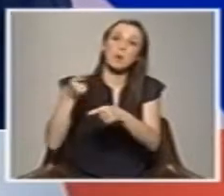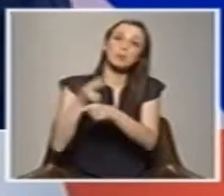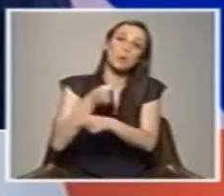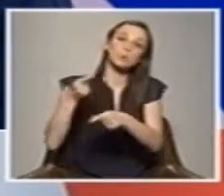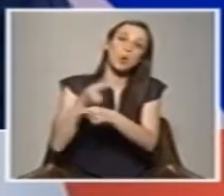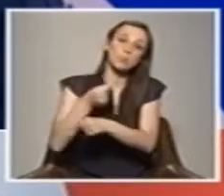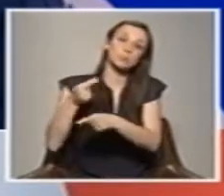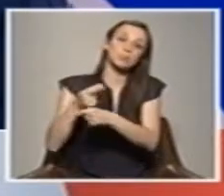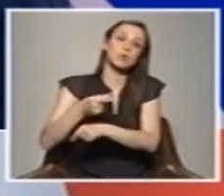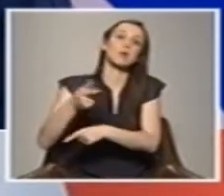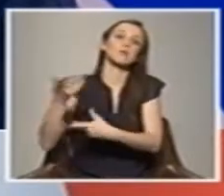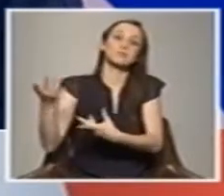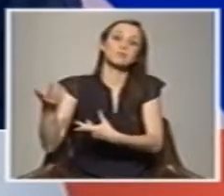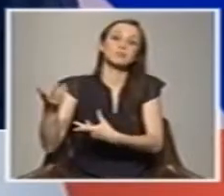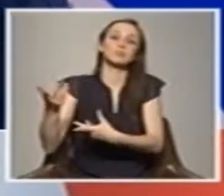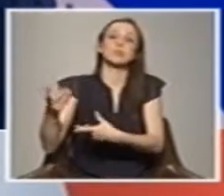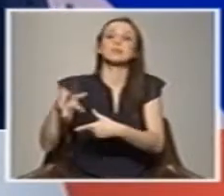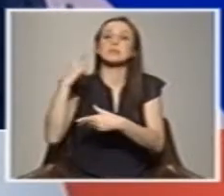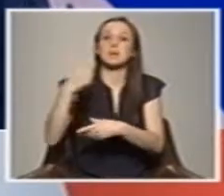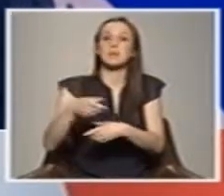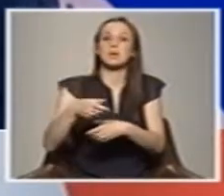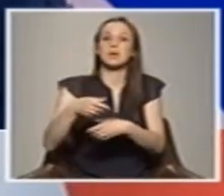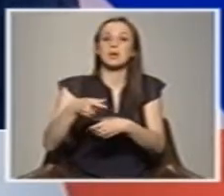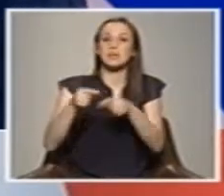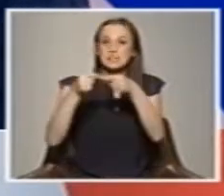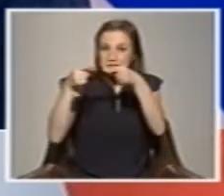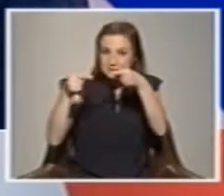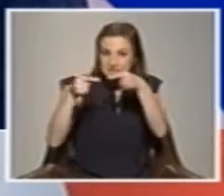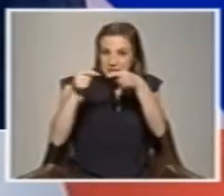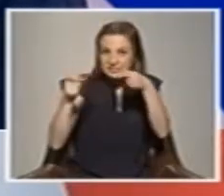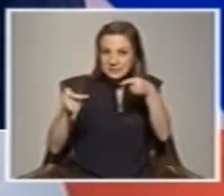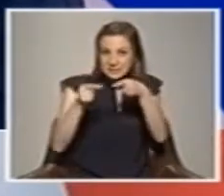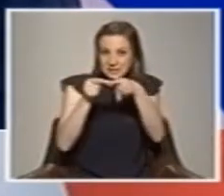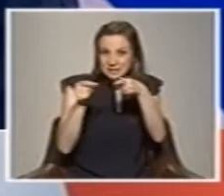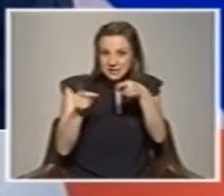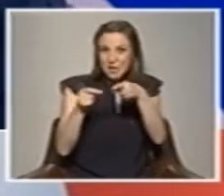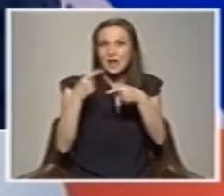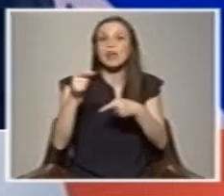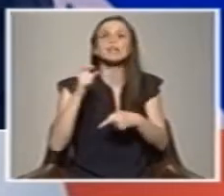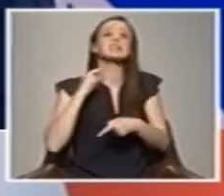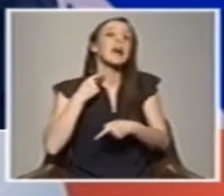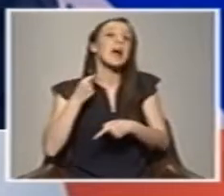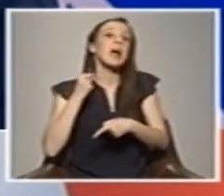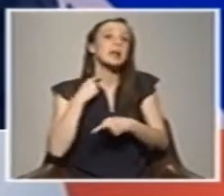obviamente, cereais como o trigo, importamos também alguma carne, onde somos, digamos,